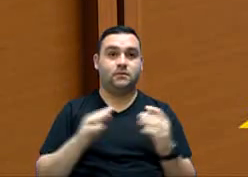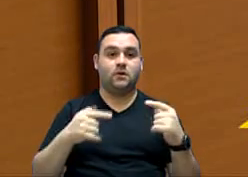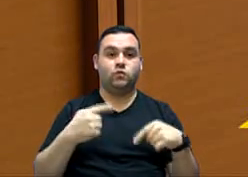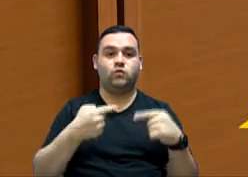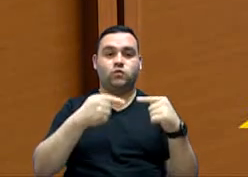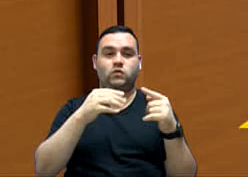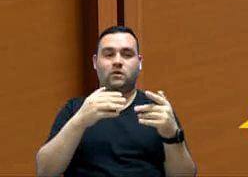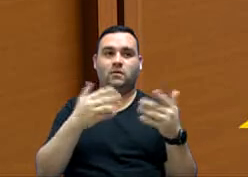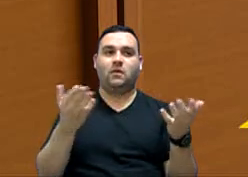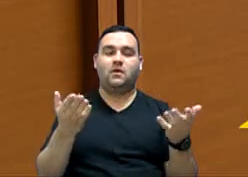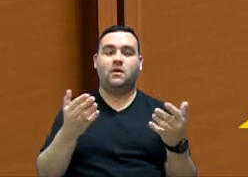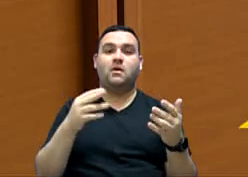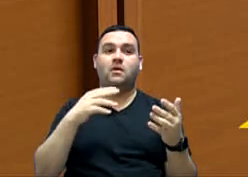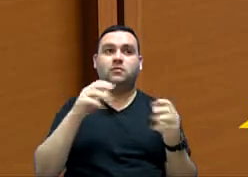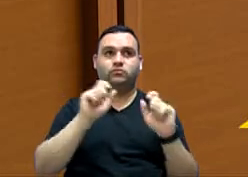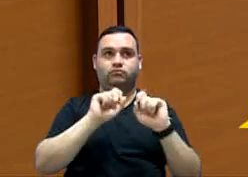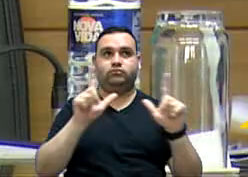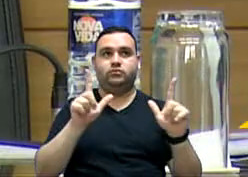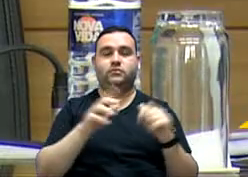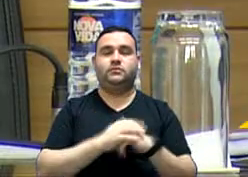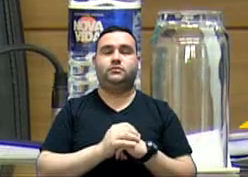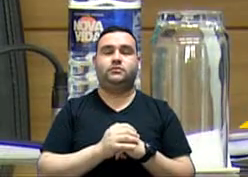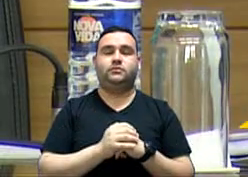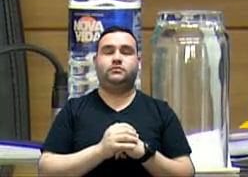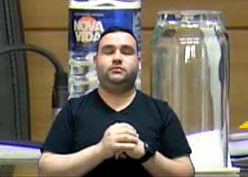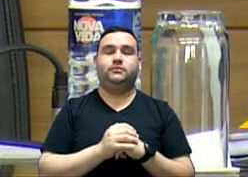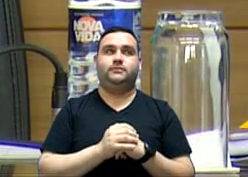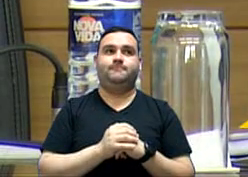Encerrar a discussão, colocar em votação. Abre o painel para...